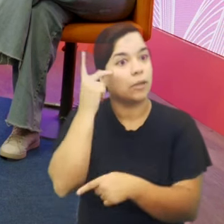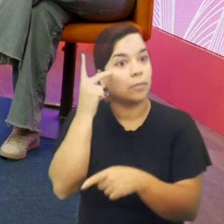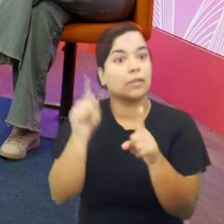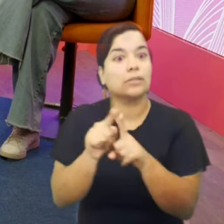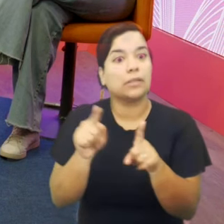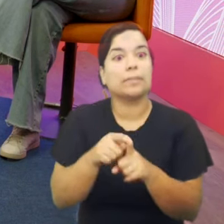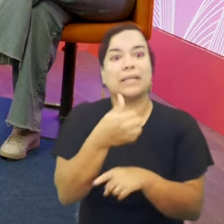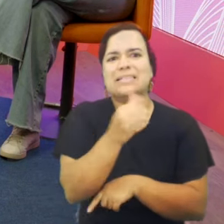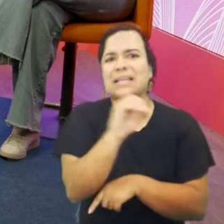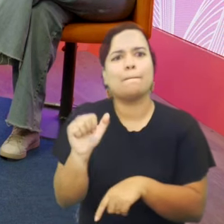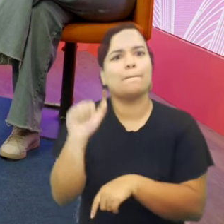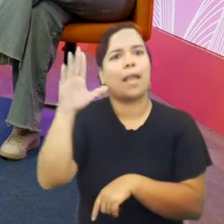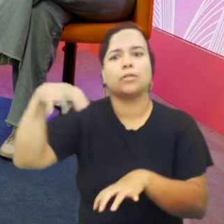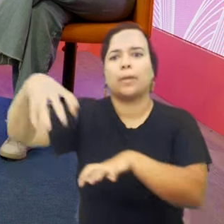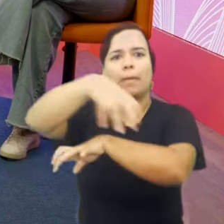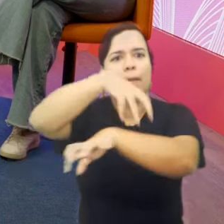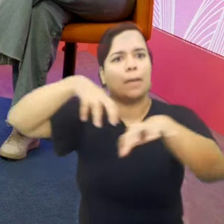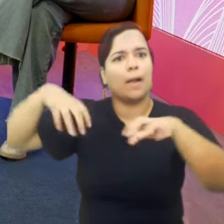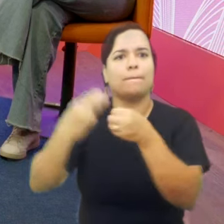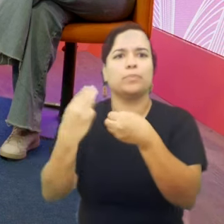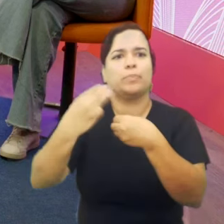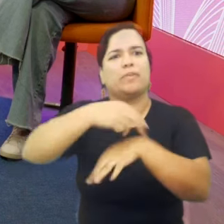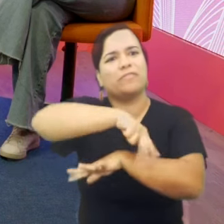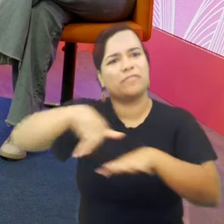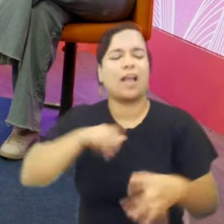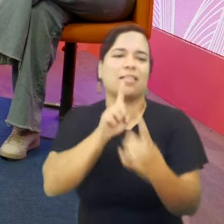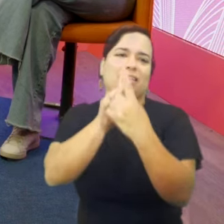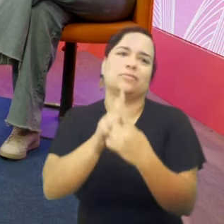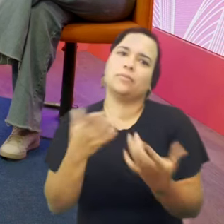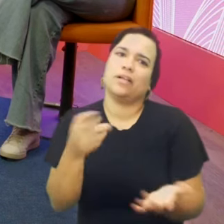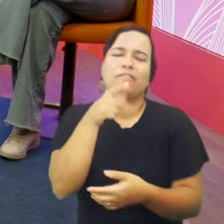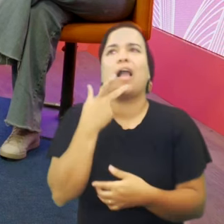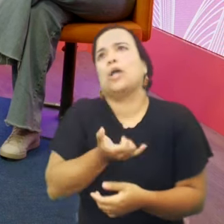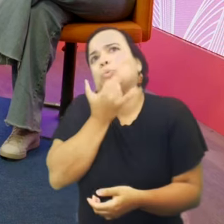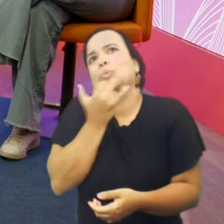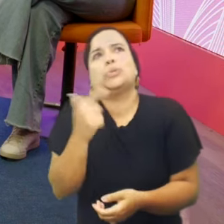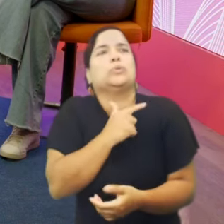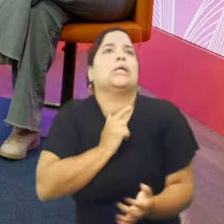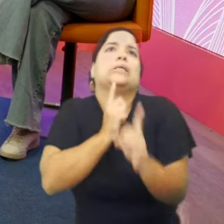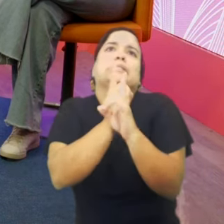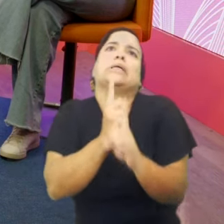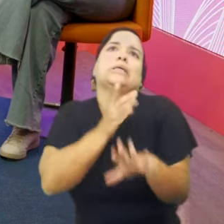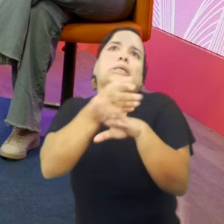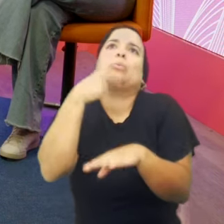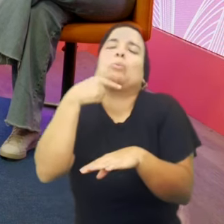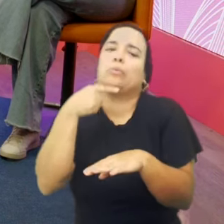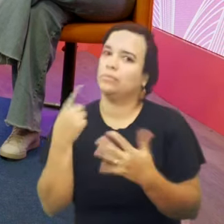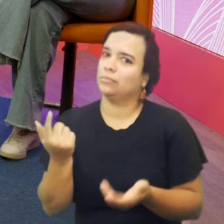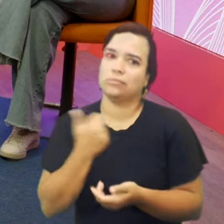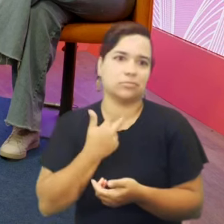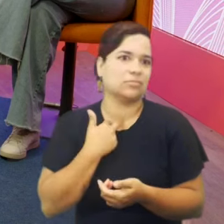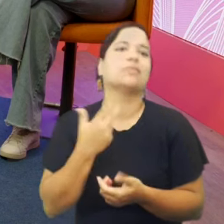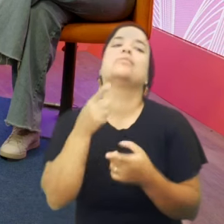poucos postos de atendimento em vários municípios. Então, assim, não tem como você dar uma desculpa, eu não consigo chegar até o Sebrae.